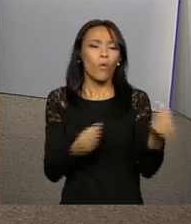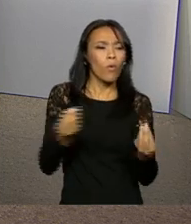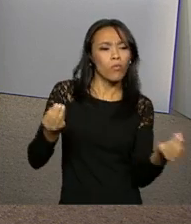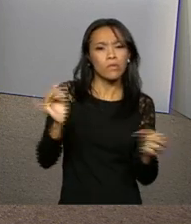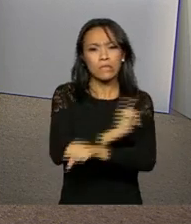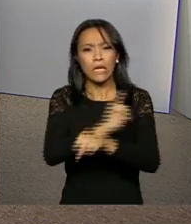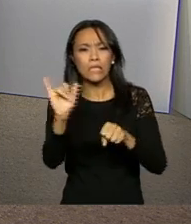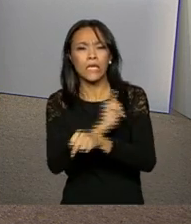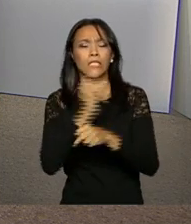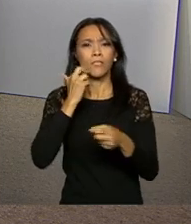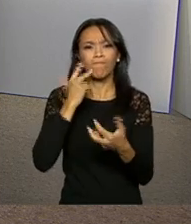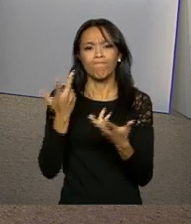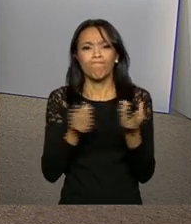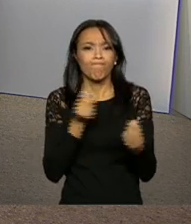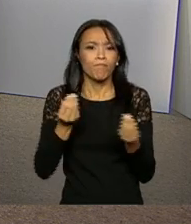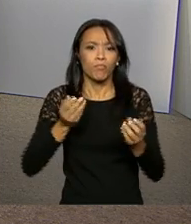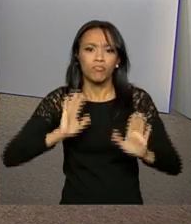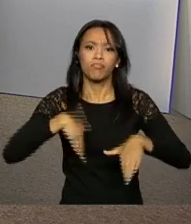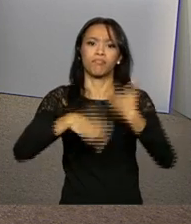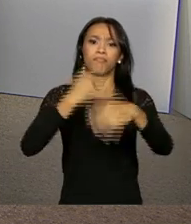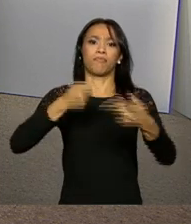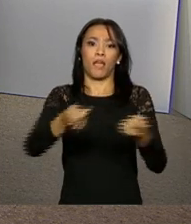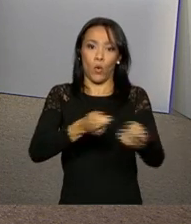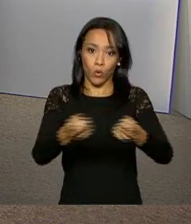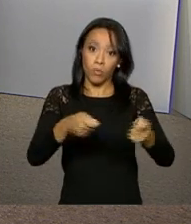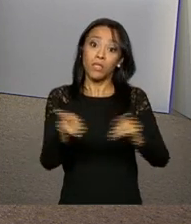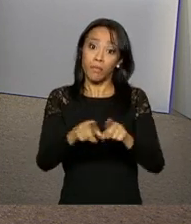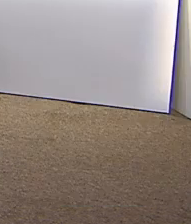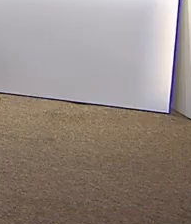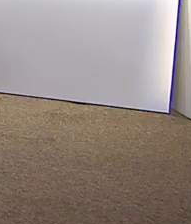para o crescimento econômico e a manutenção do equilíbrio fiscal.